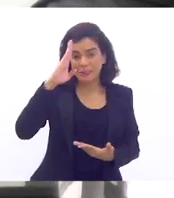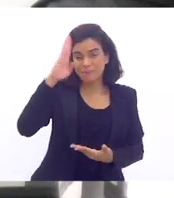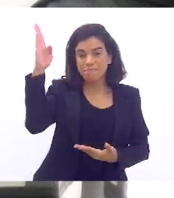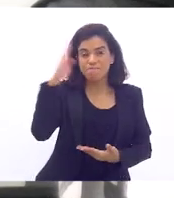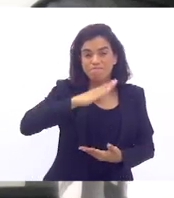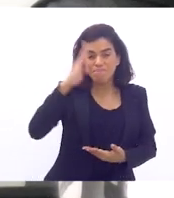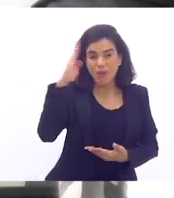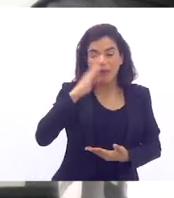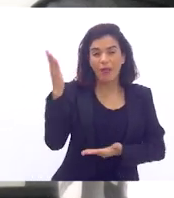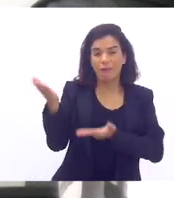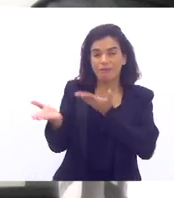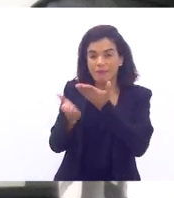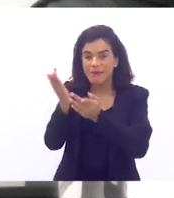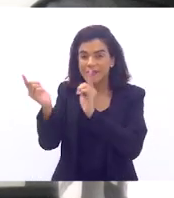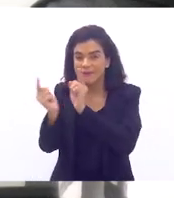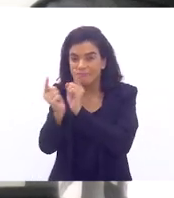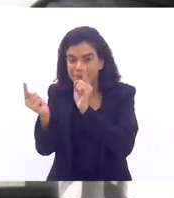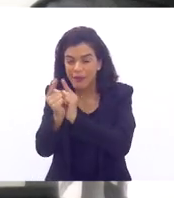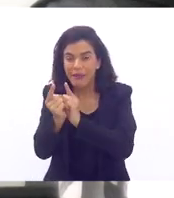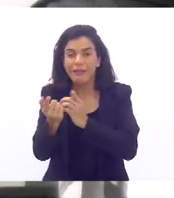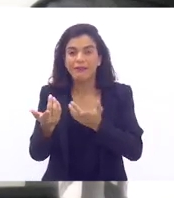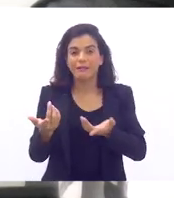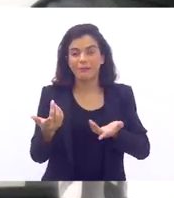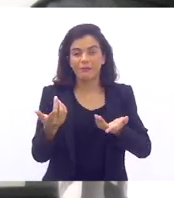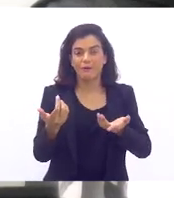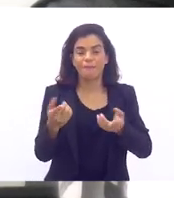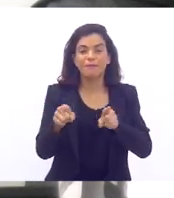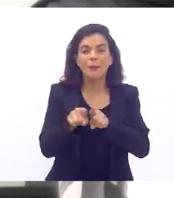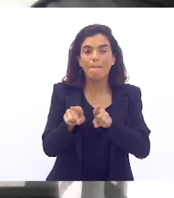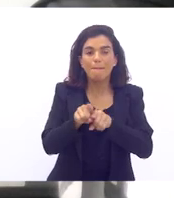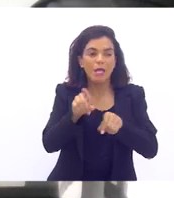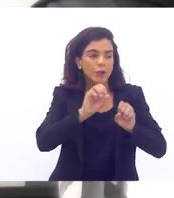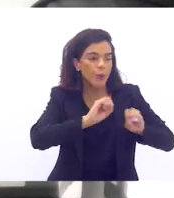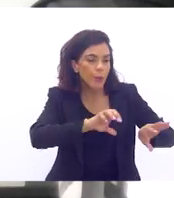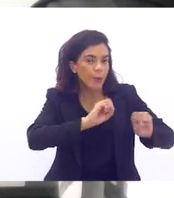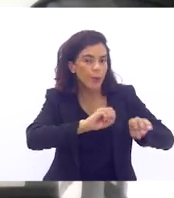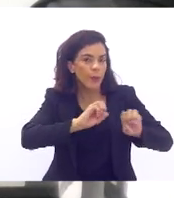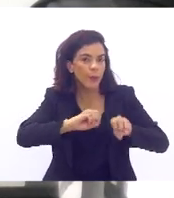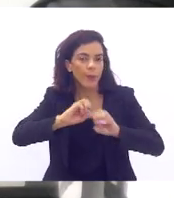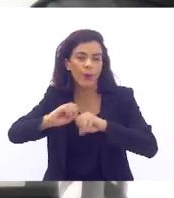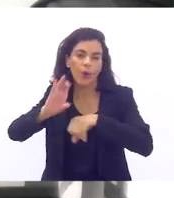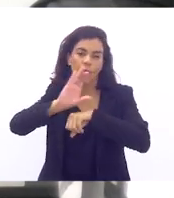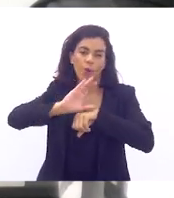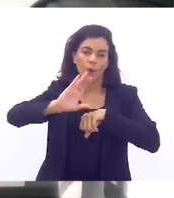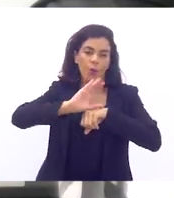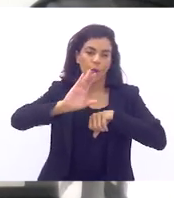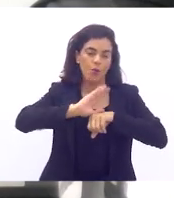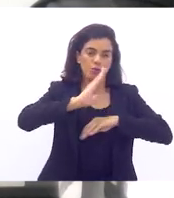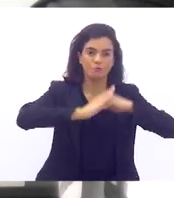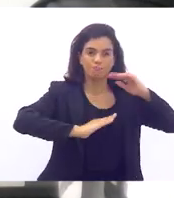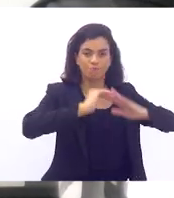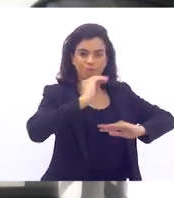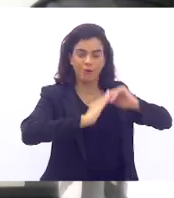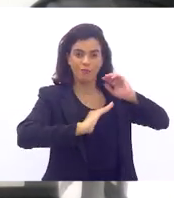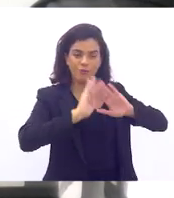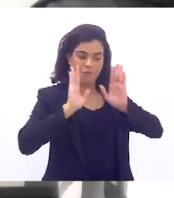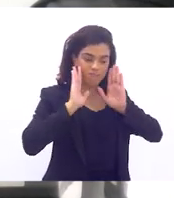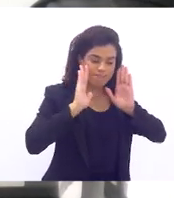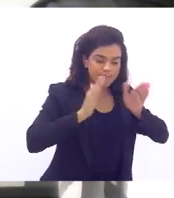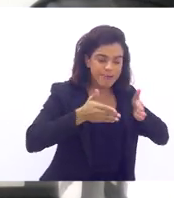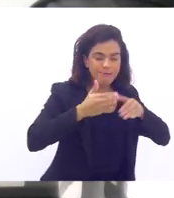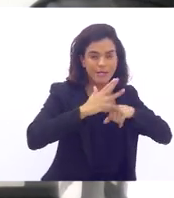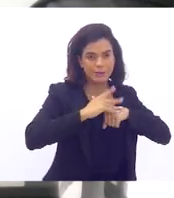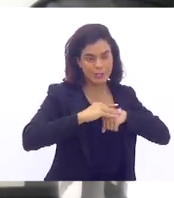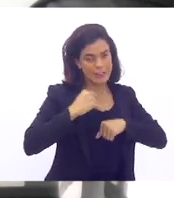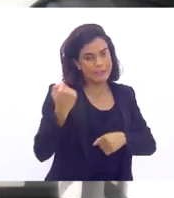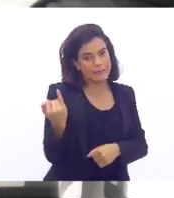de atendimento a prioridade é de capacitação de profissionais para essa doença é